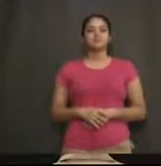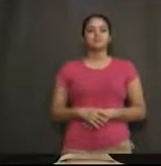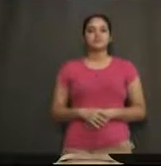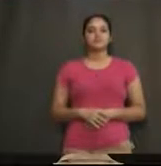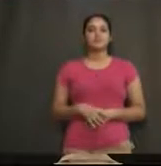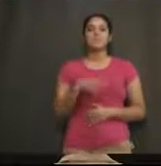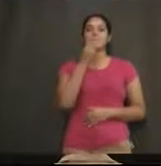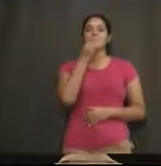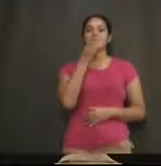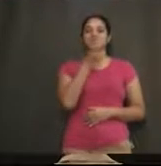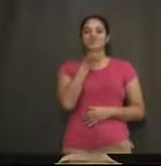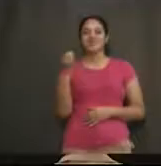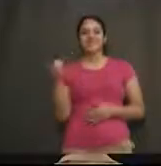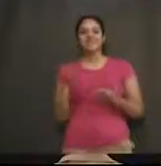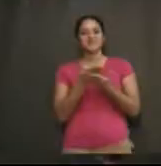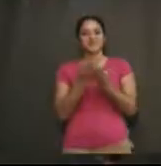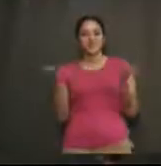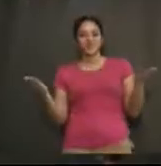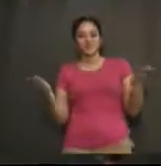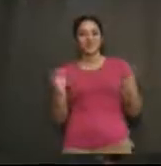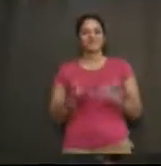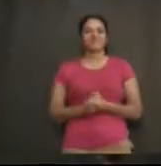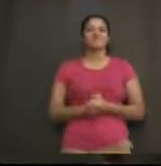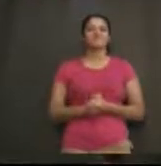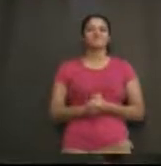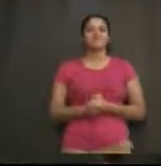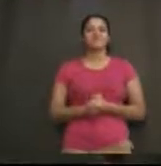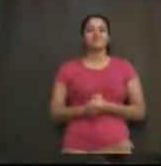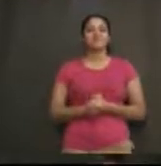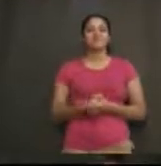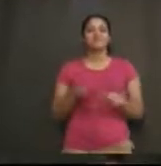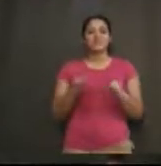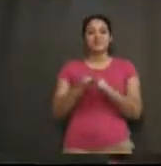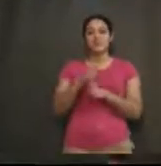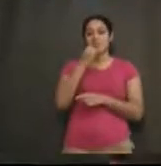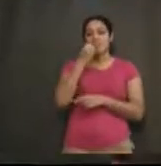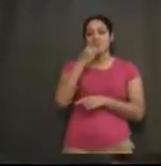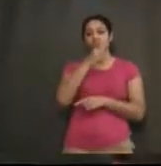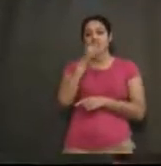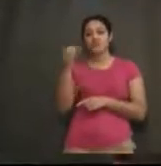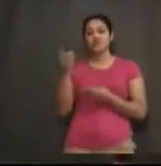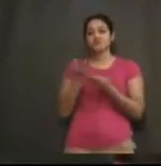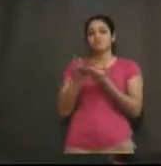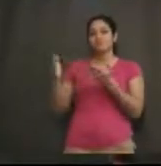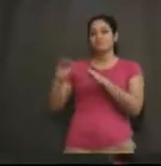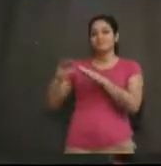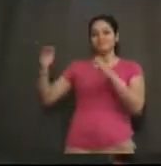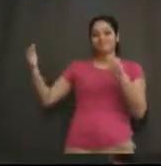Bom dia a todos, a todas. Meus cumprimentos ao excelentíssimo